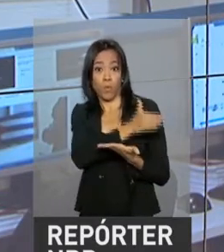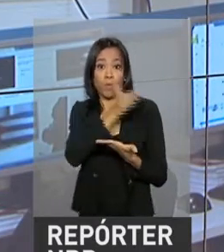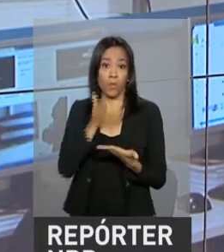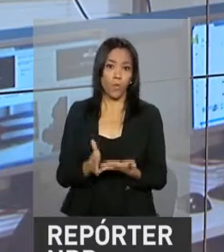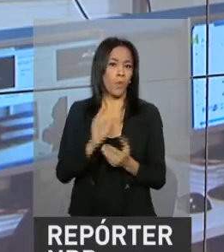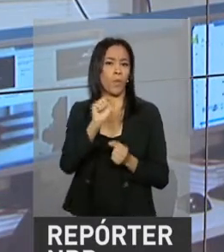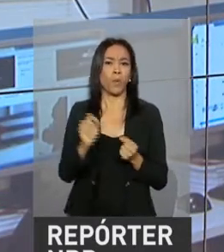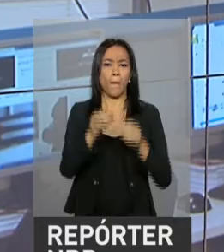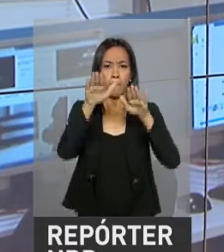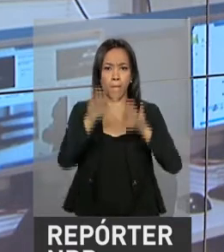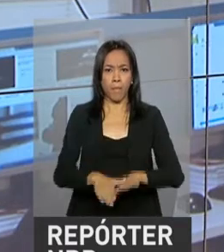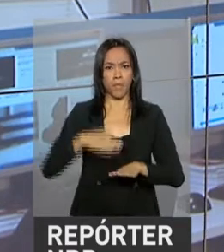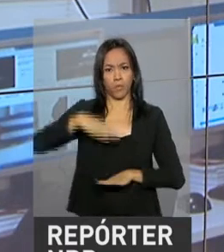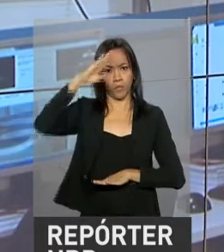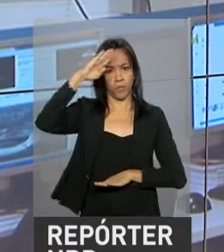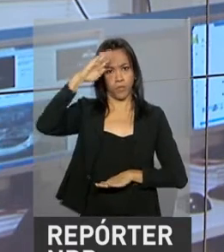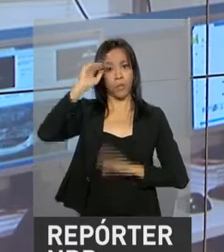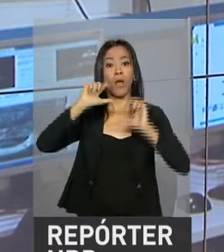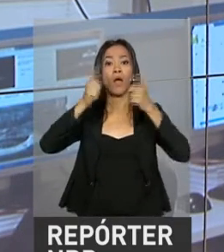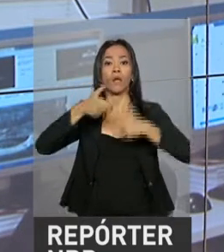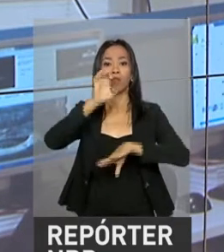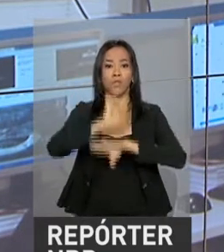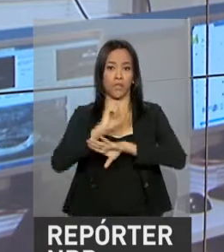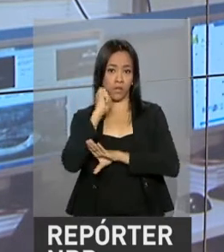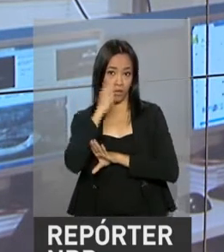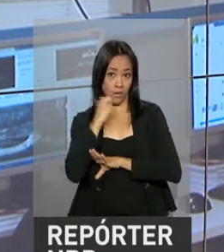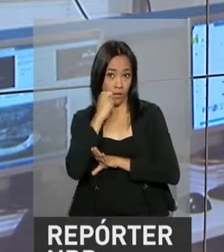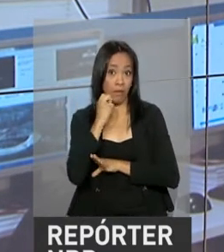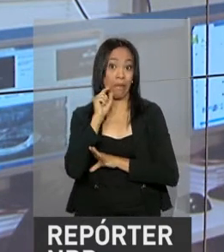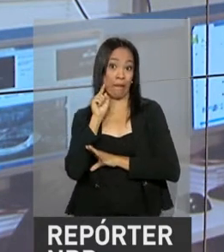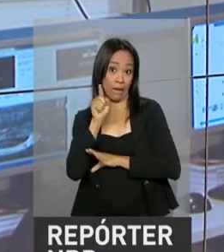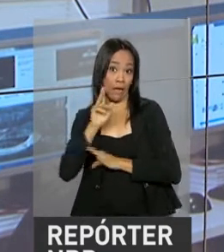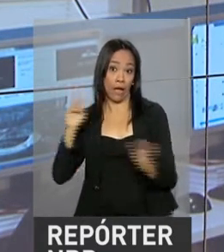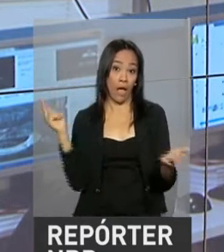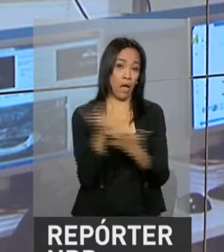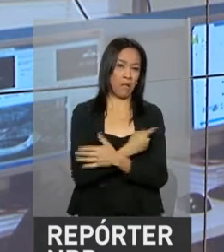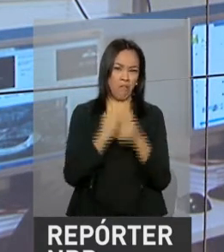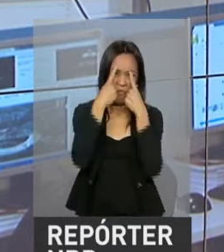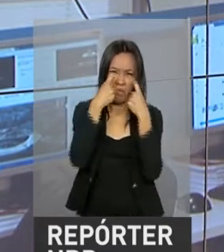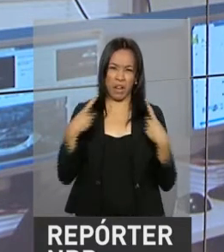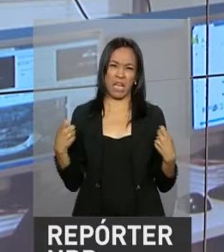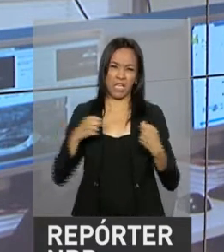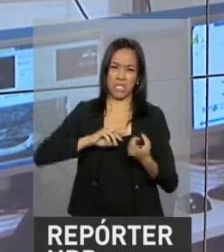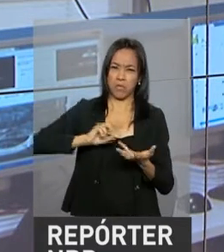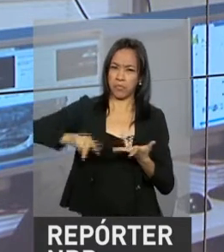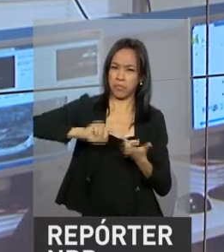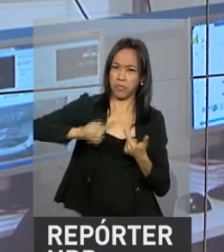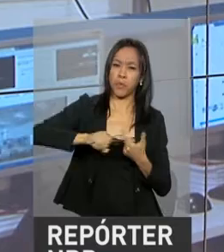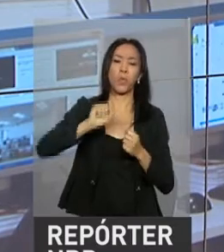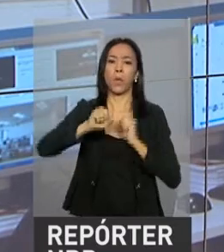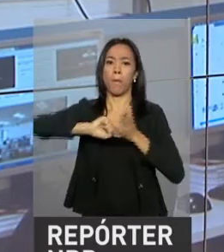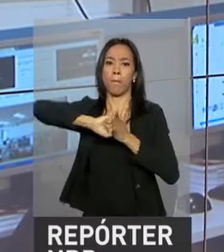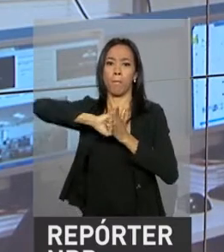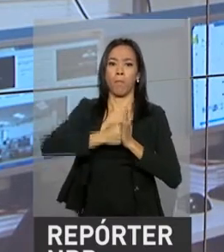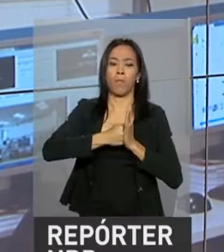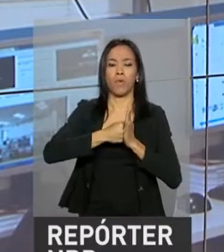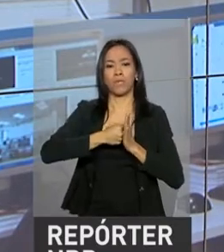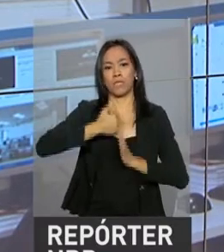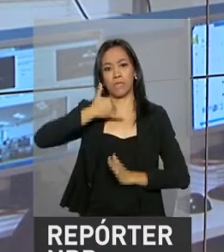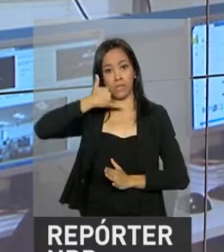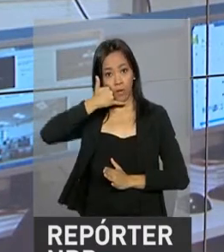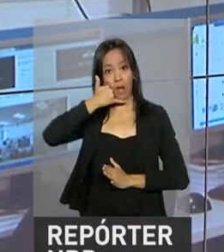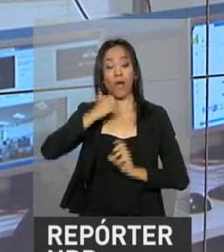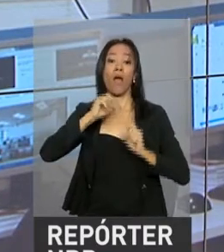permanência das tropas federais no rio grande do norte o estado tem sido alvo de ataques após a instalação de bloqueadores de celulares